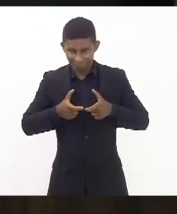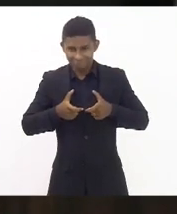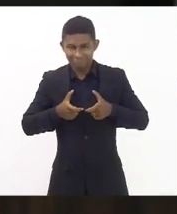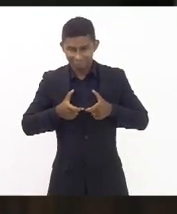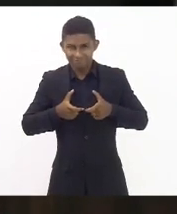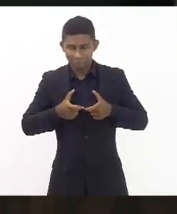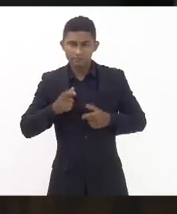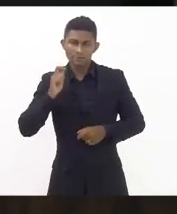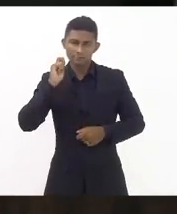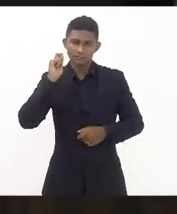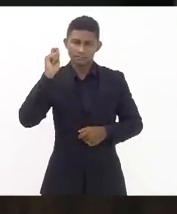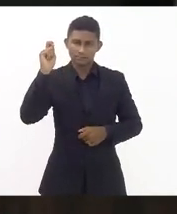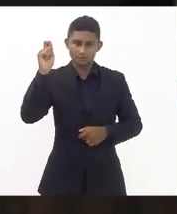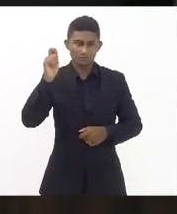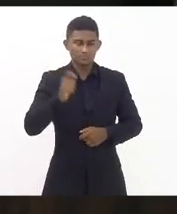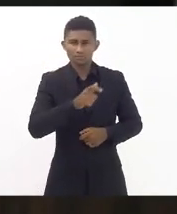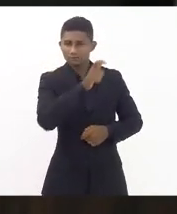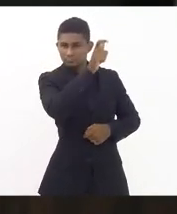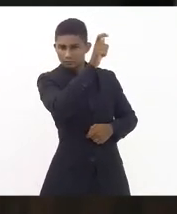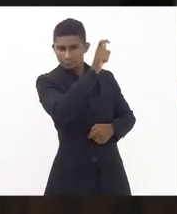Tiradentes para Luísa